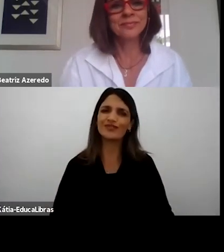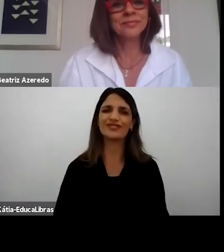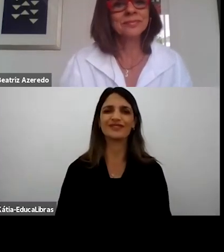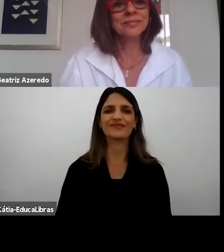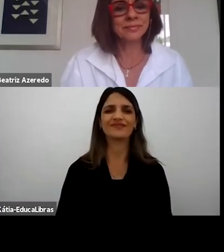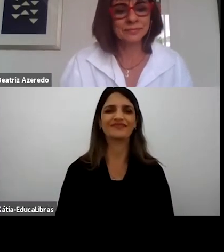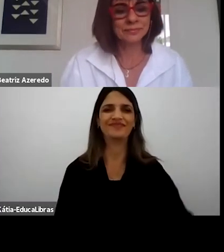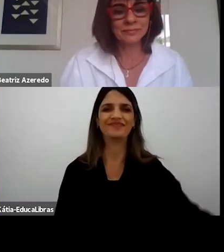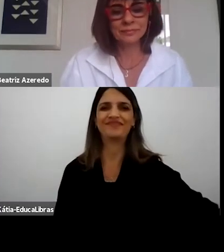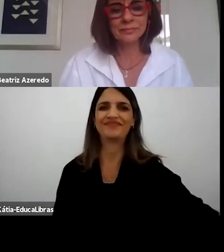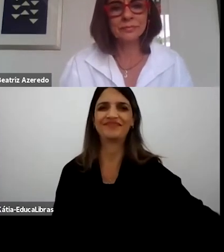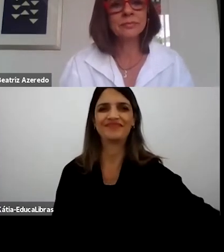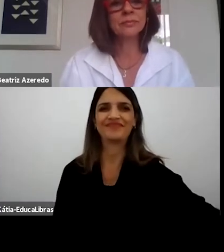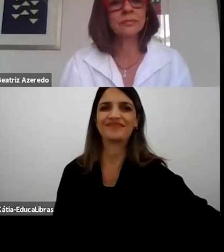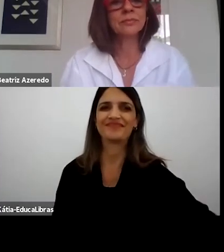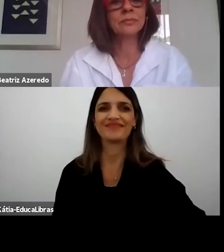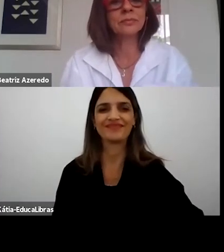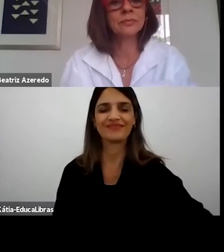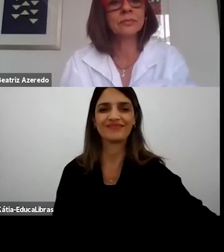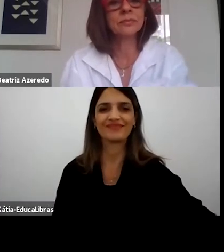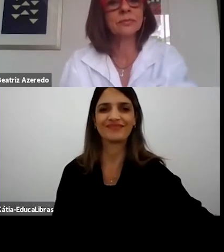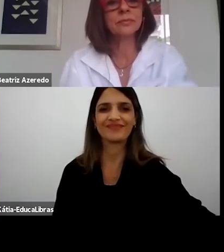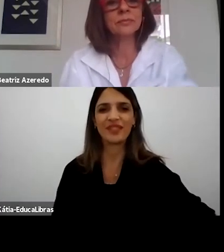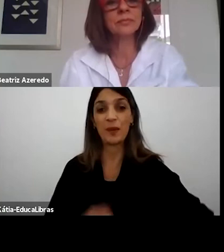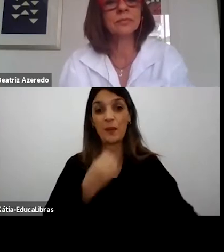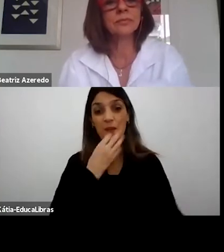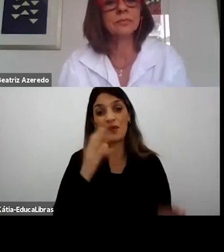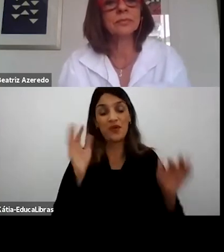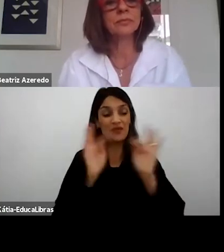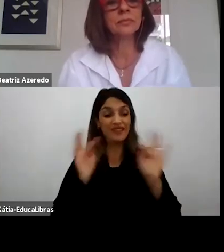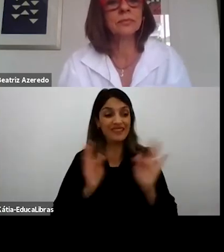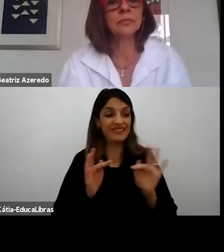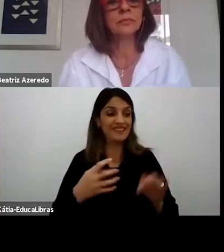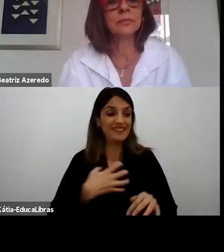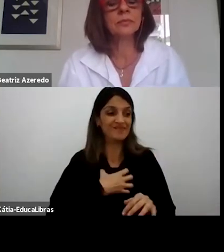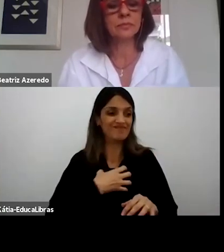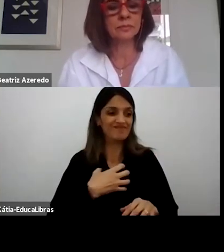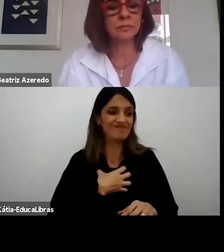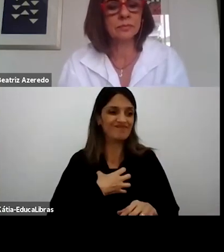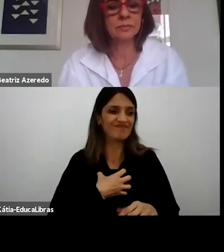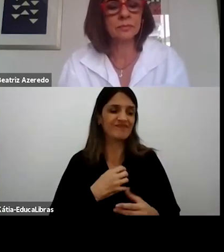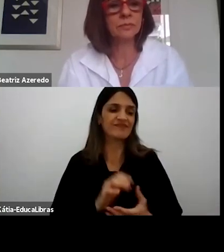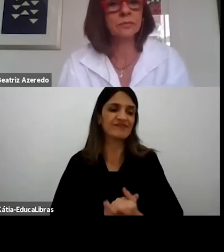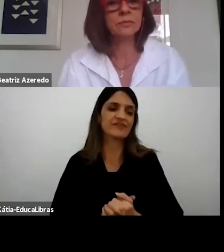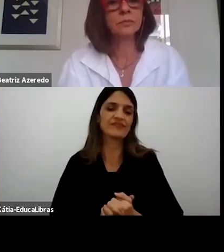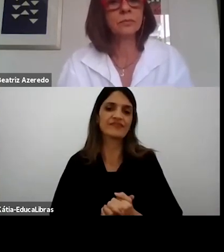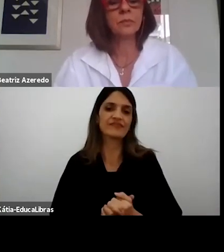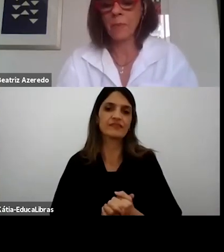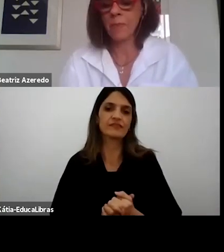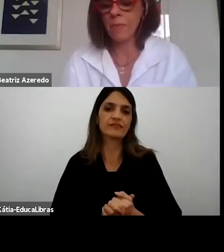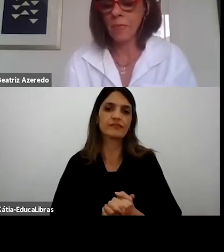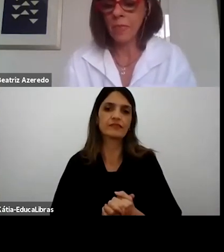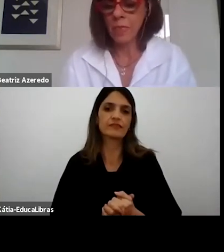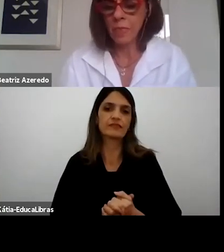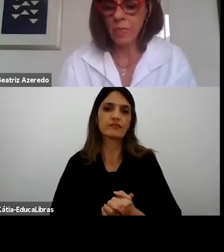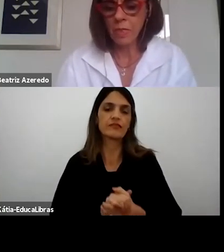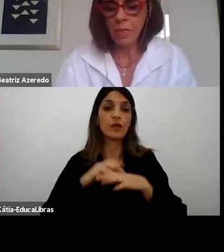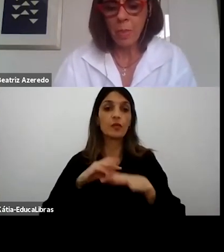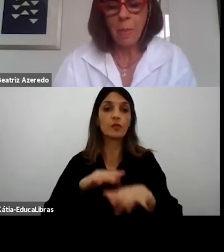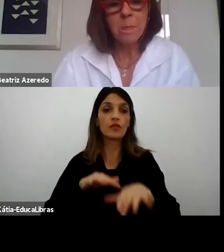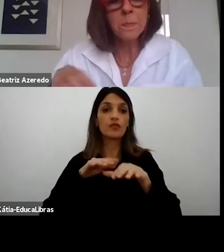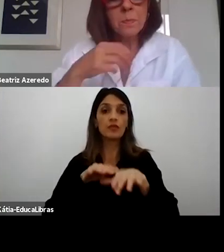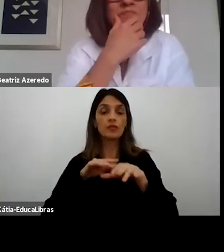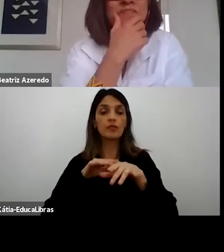Que bom, eu fico feliz de ouvir isso. Eu acho que a ideia, como a Dani falou, a ideia desse movimento é exatamente essa, né? Que vocês